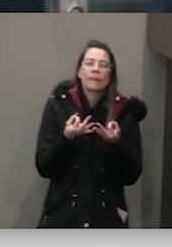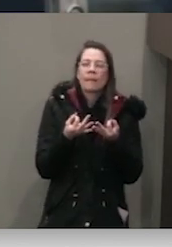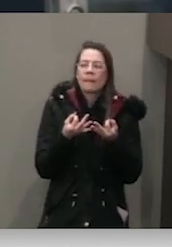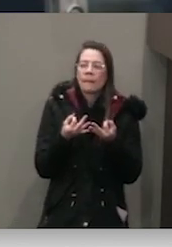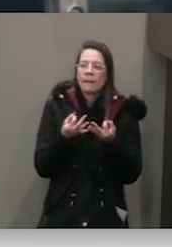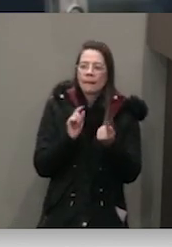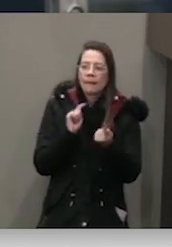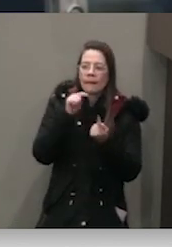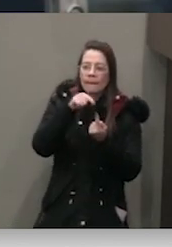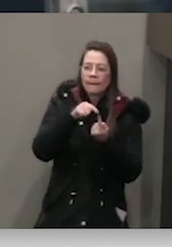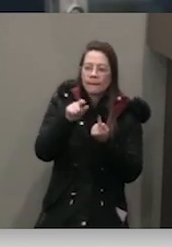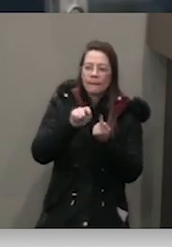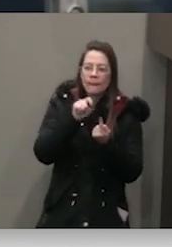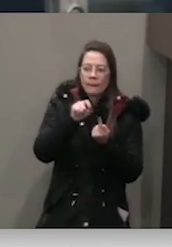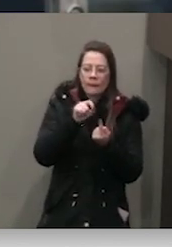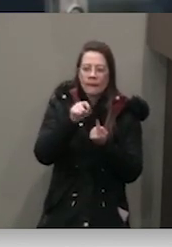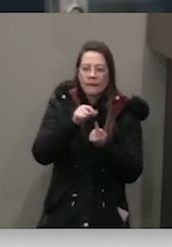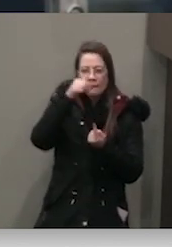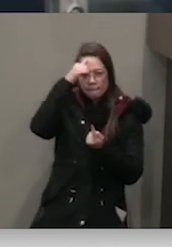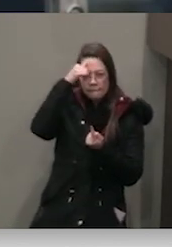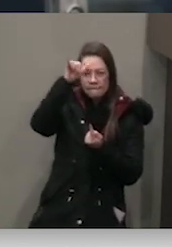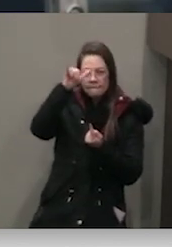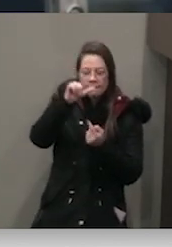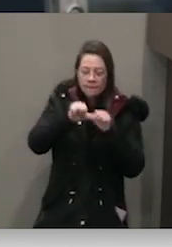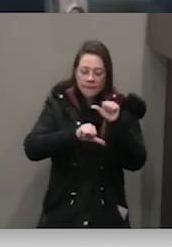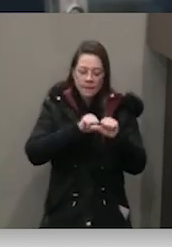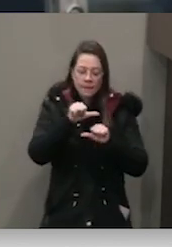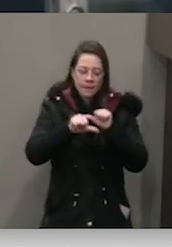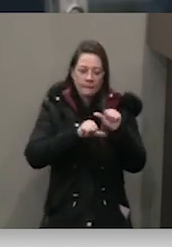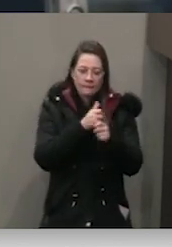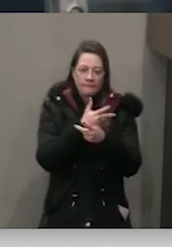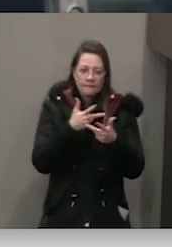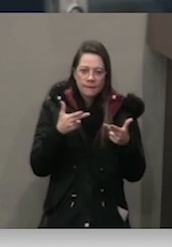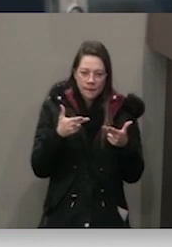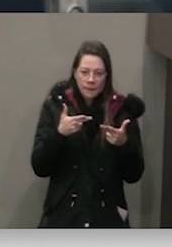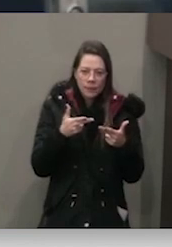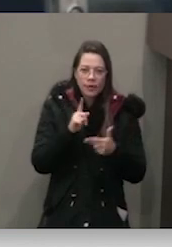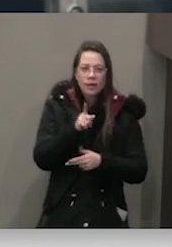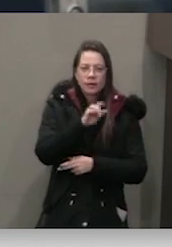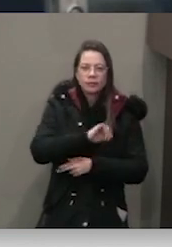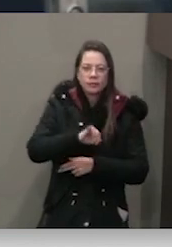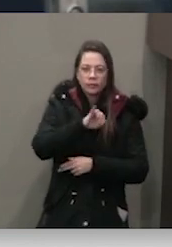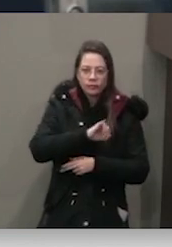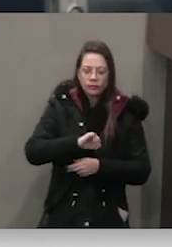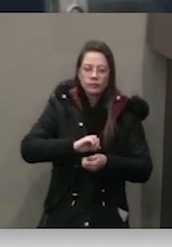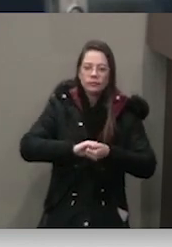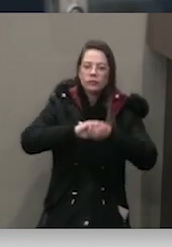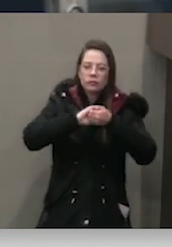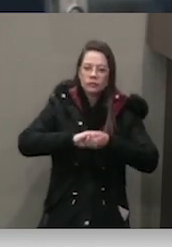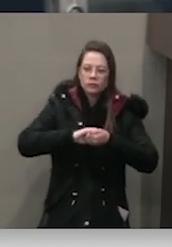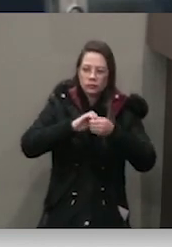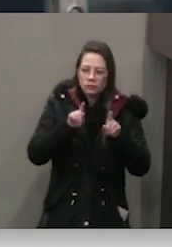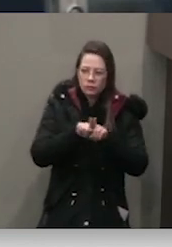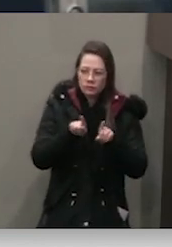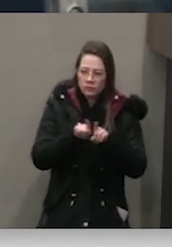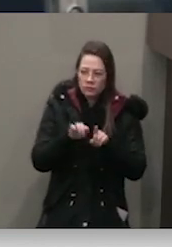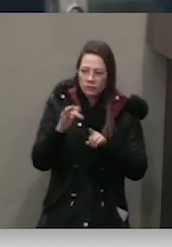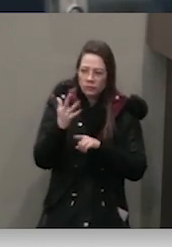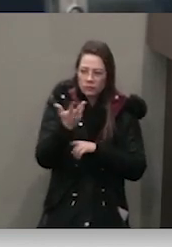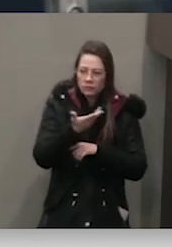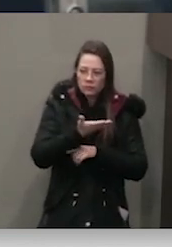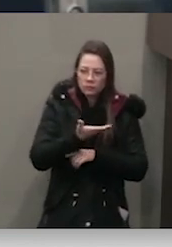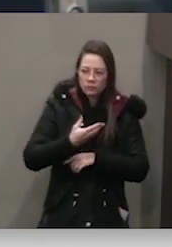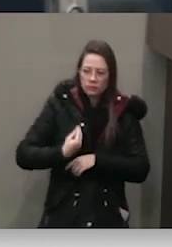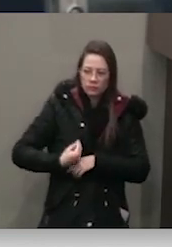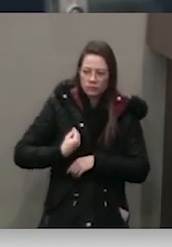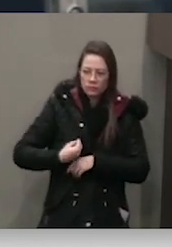andando, né? Mas que não tenha tanta modificação. Isso é muito importante. E eu cumprimento, então, o Executivo, agora, nesse momento,